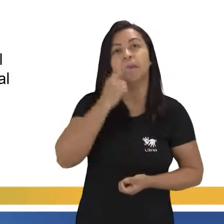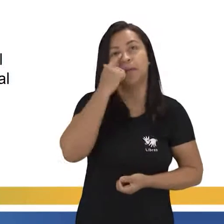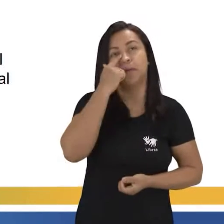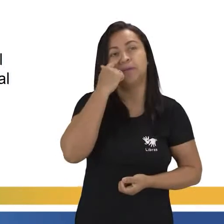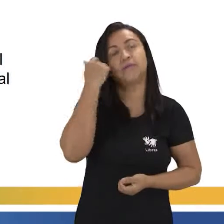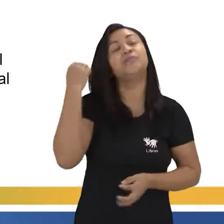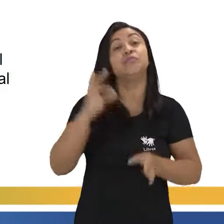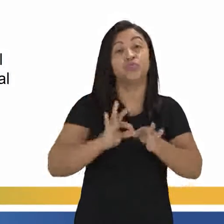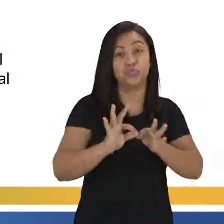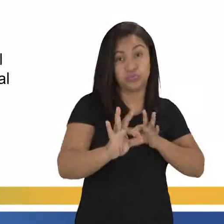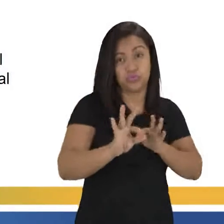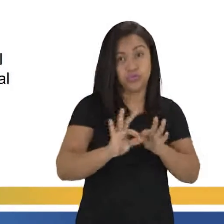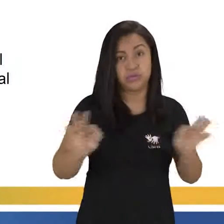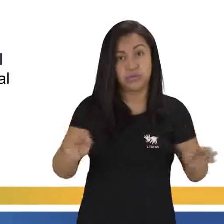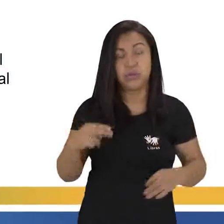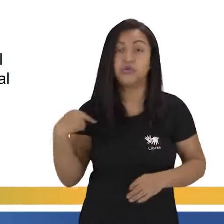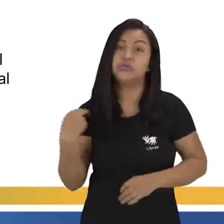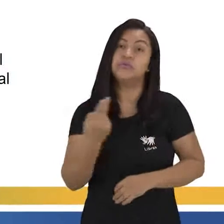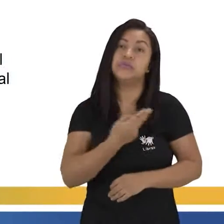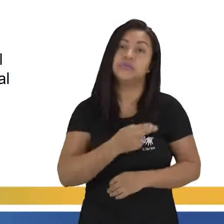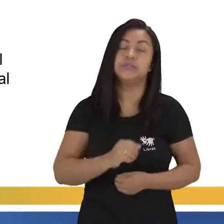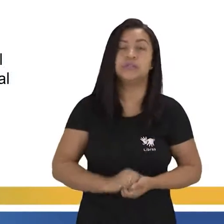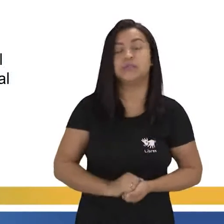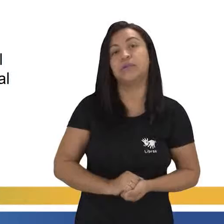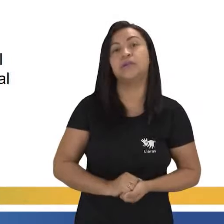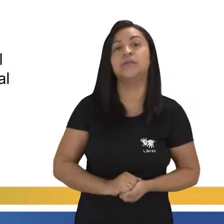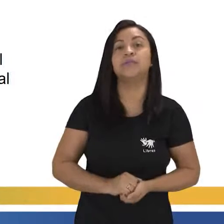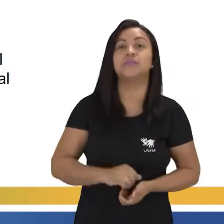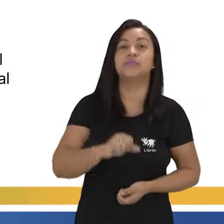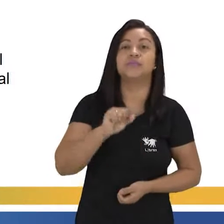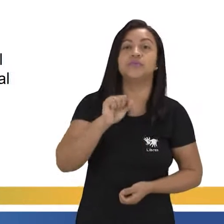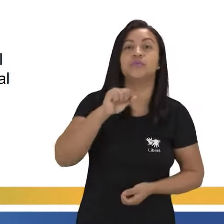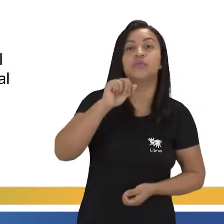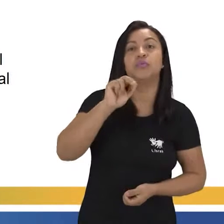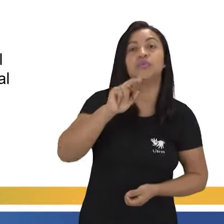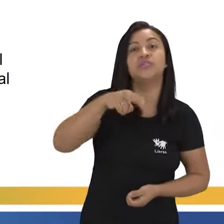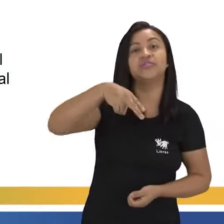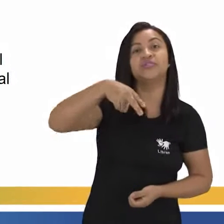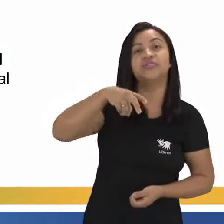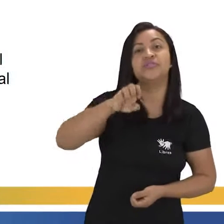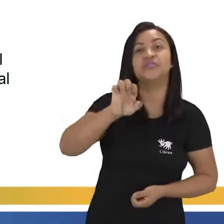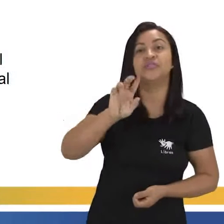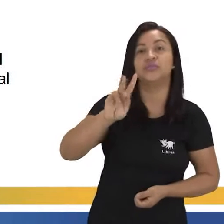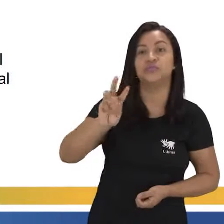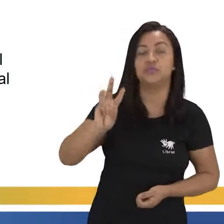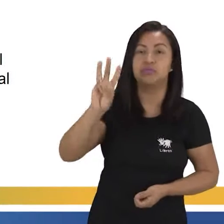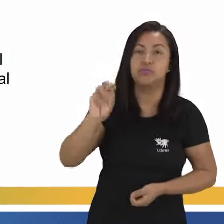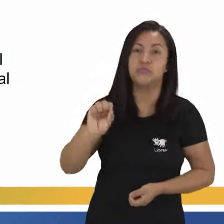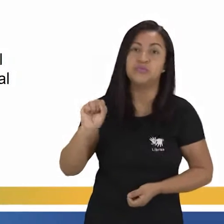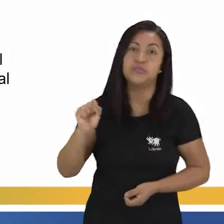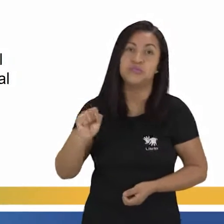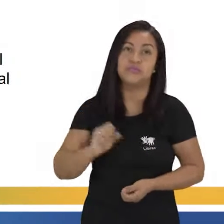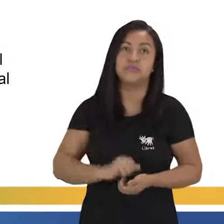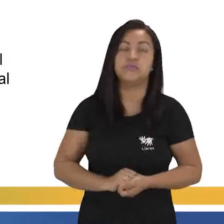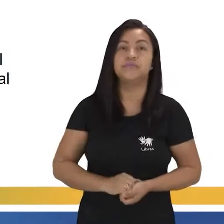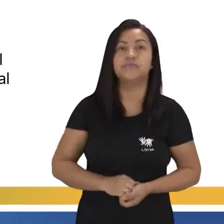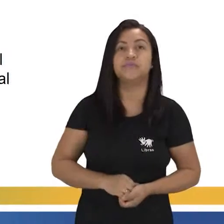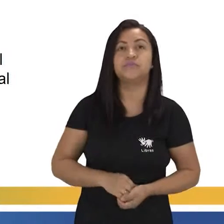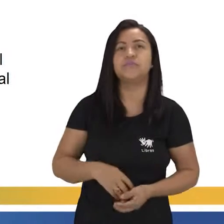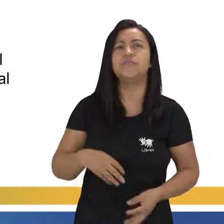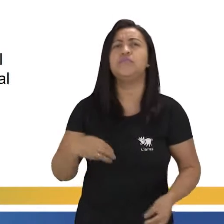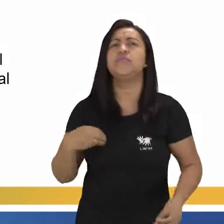Internacional de Unidades, nós utilizamos newtons segundo, certo? Então, olha aí. Como a quantidade de